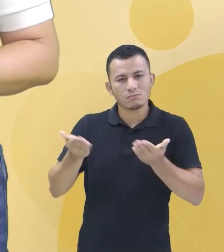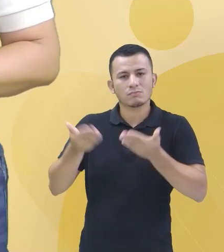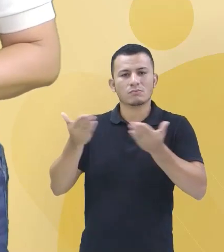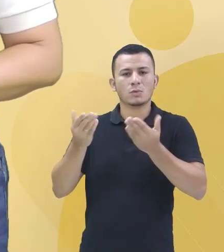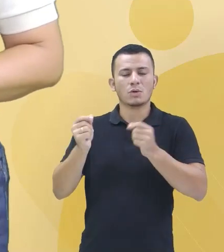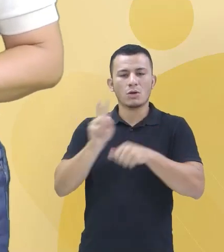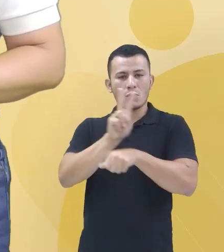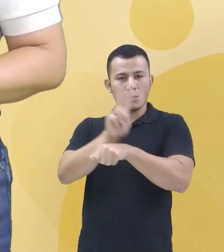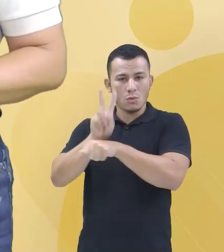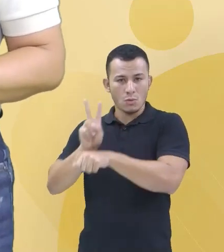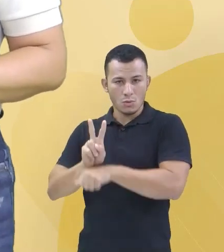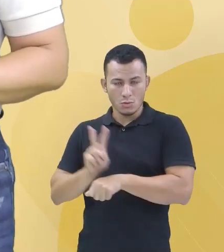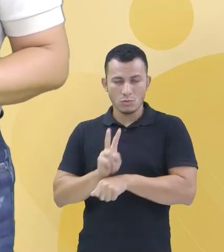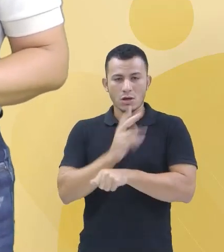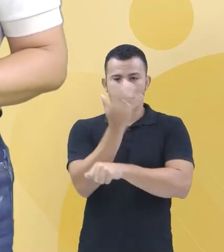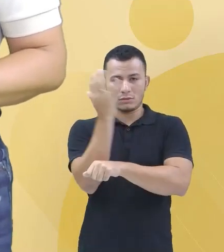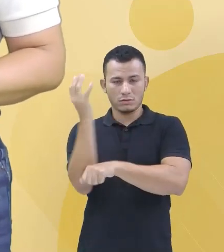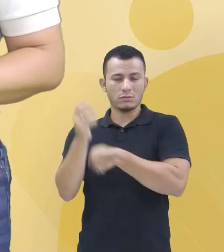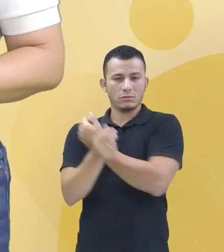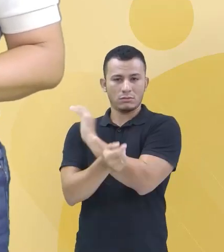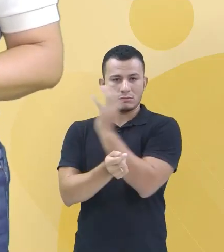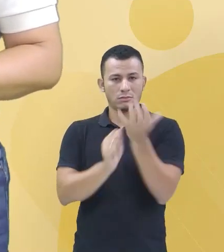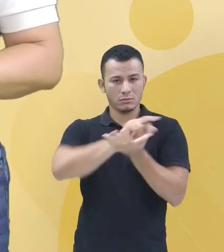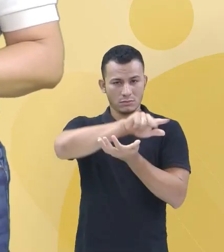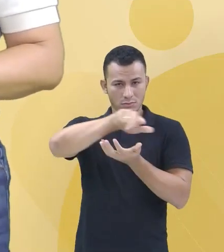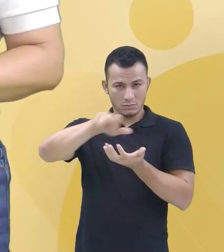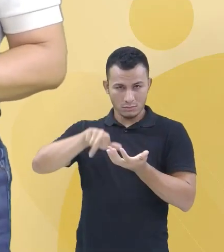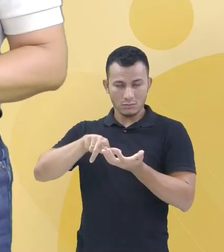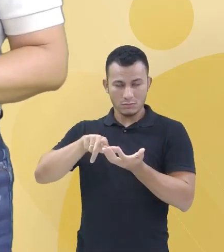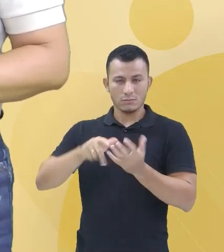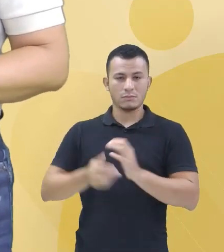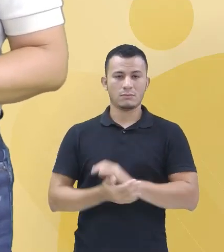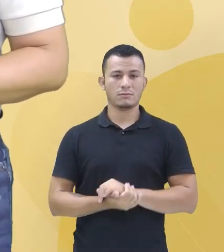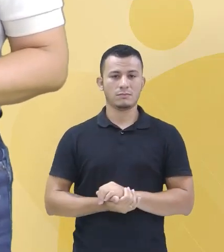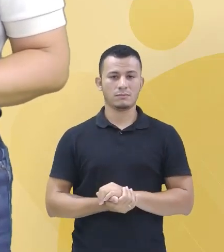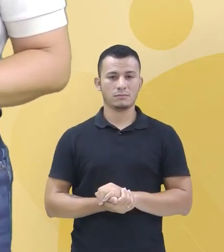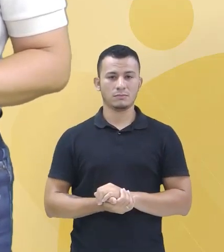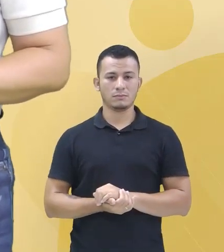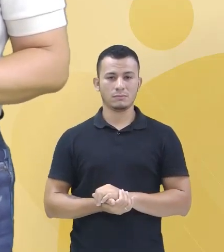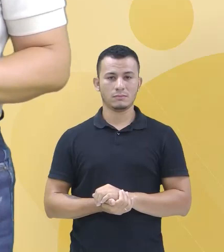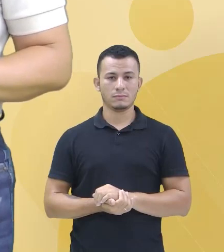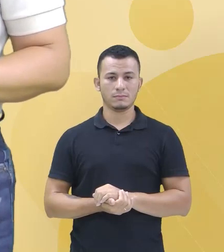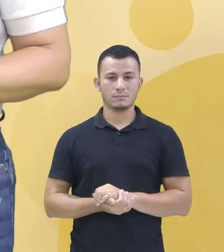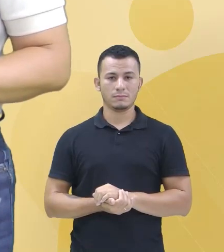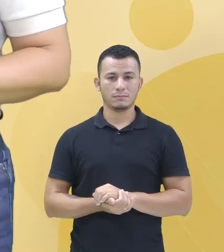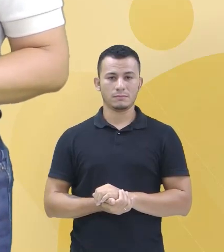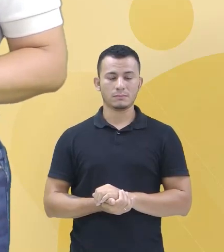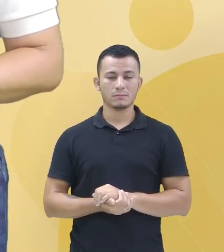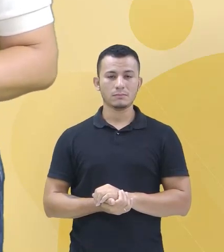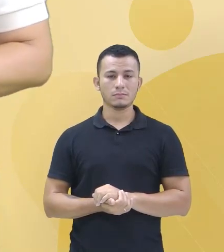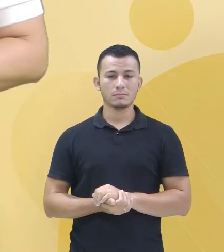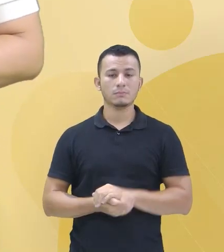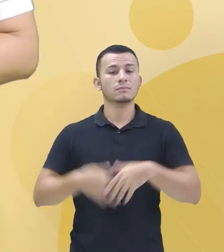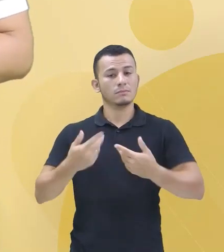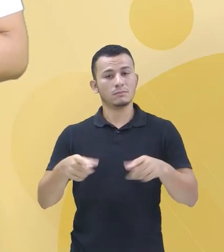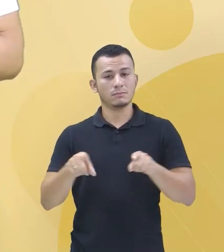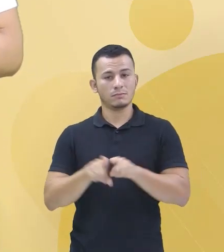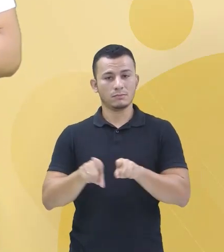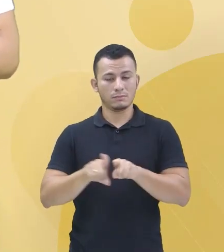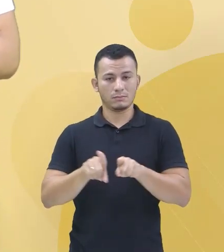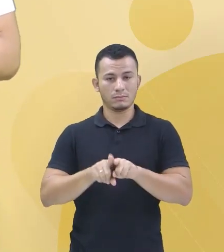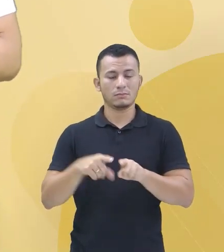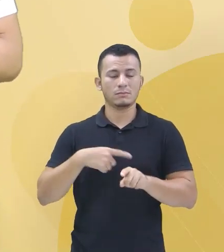a preservação da biodiversidade e o meio ambiente. Aí nós temos aqui